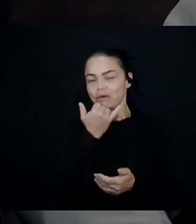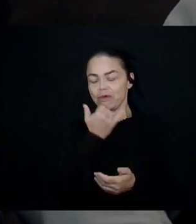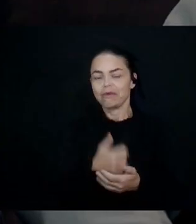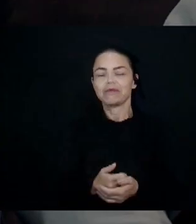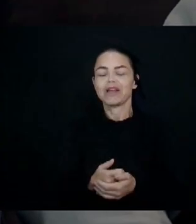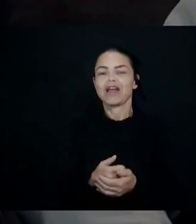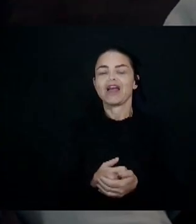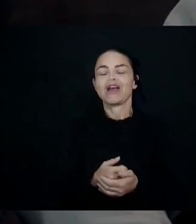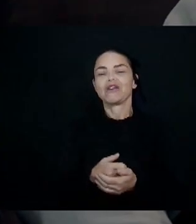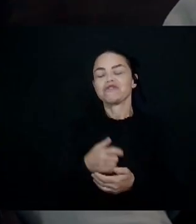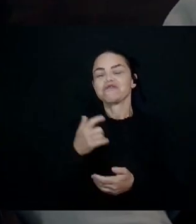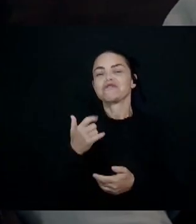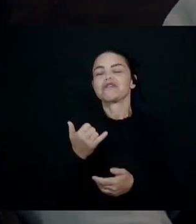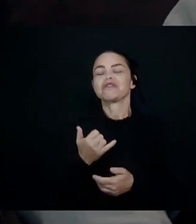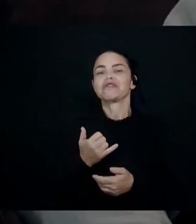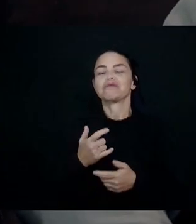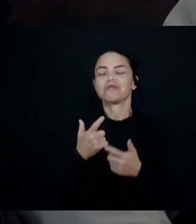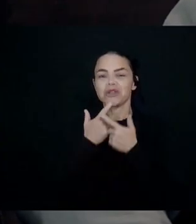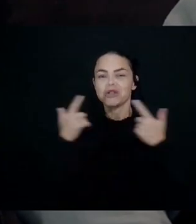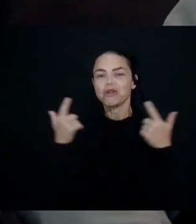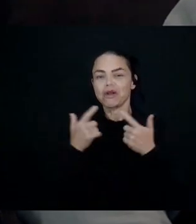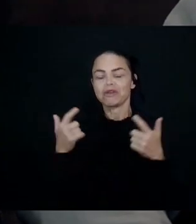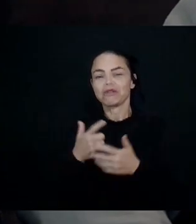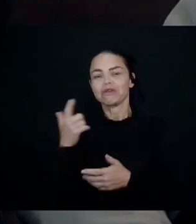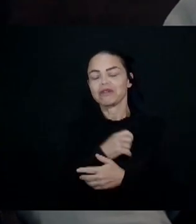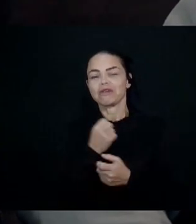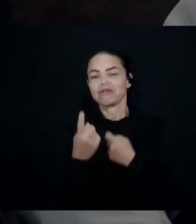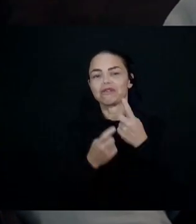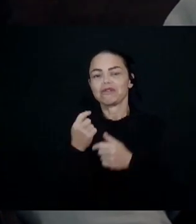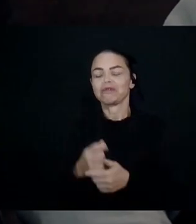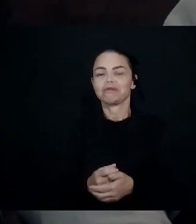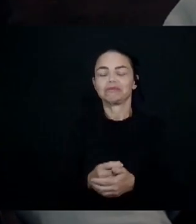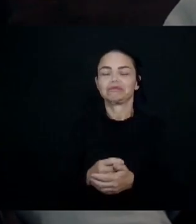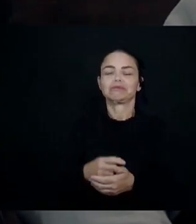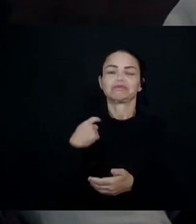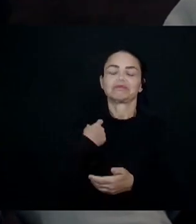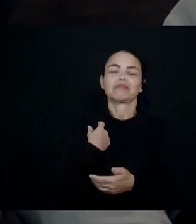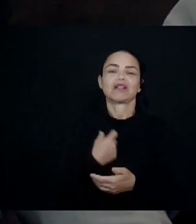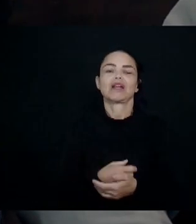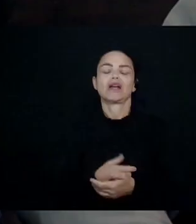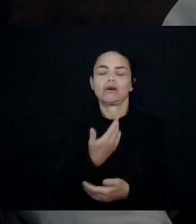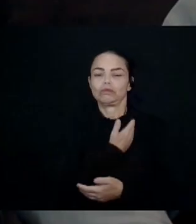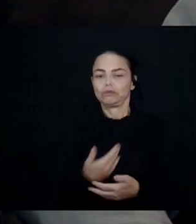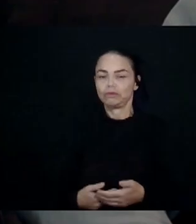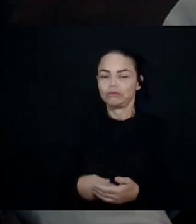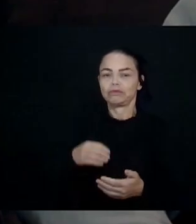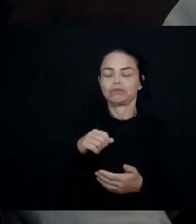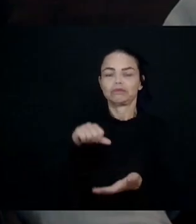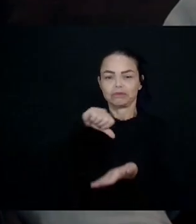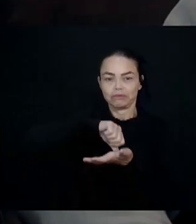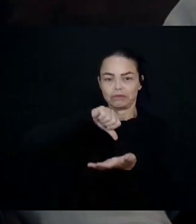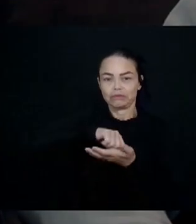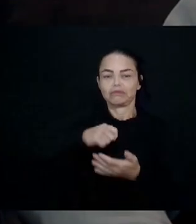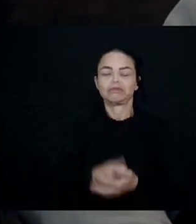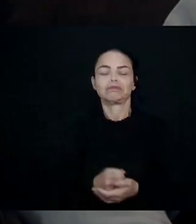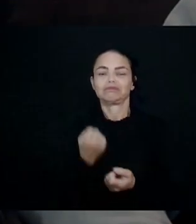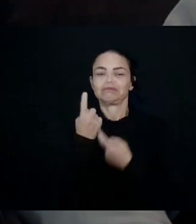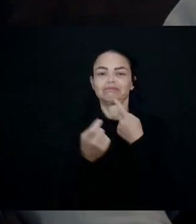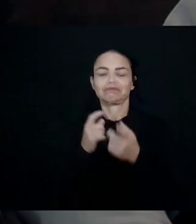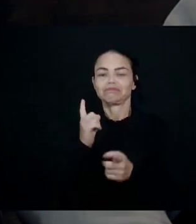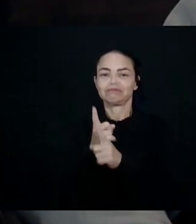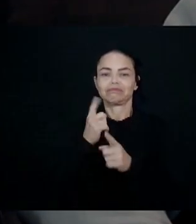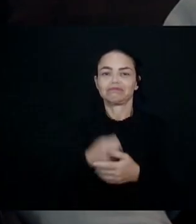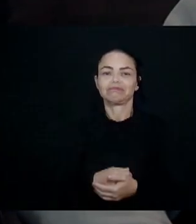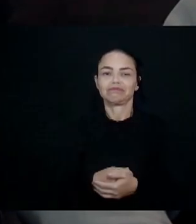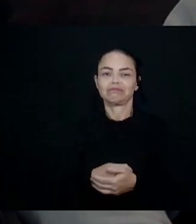Eu acho que pontos públicos podem te auxiliar muito mais a você encontrar uma figurinha rara do que a probabilidade